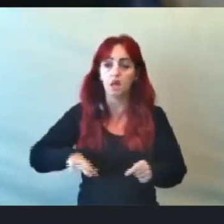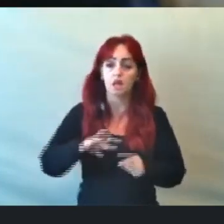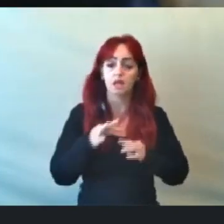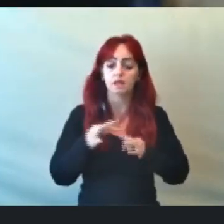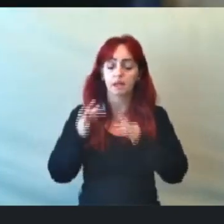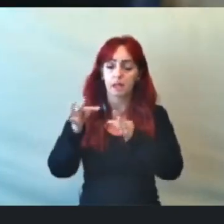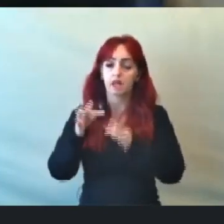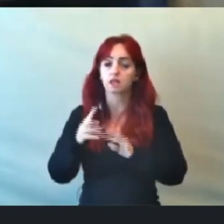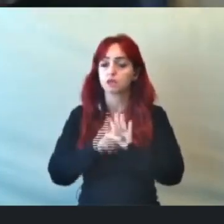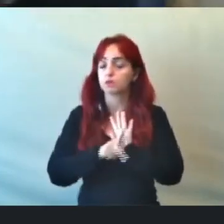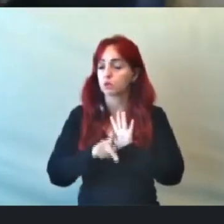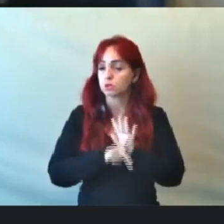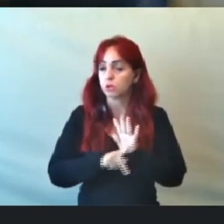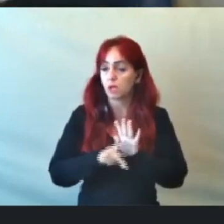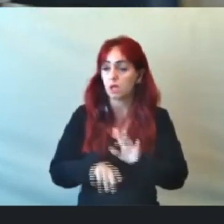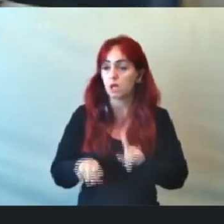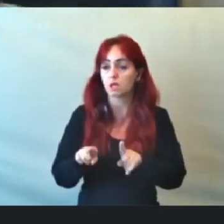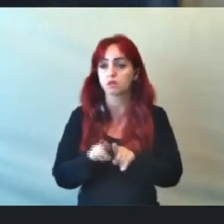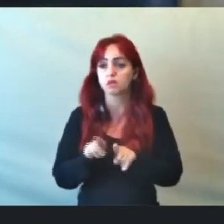técnica